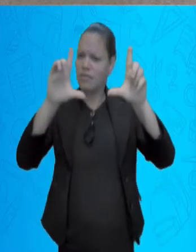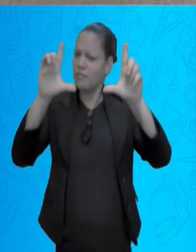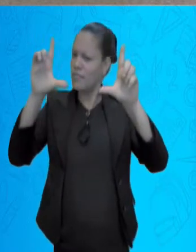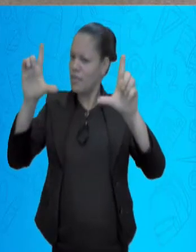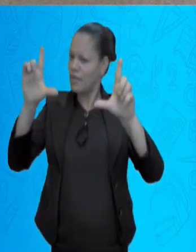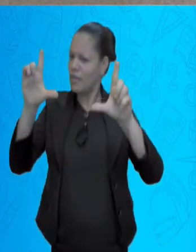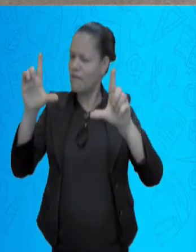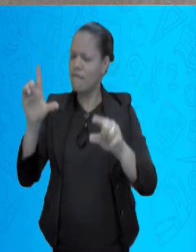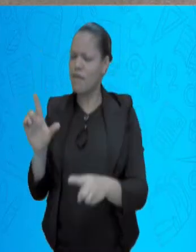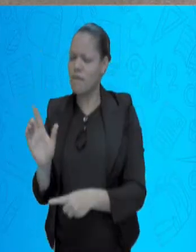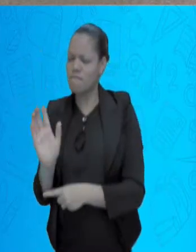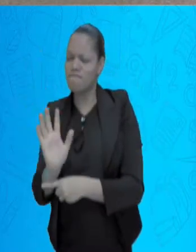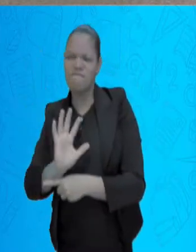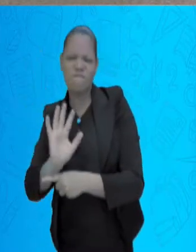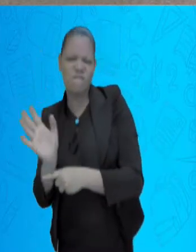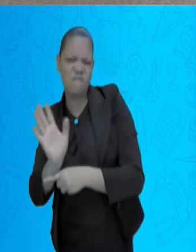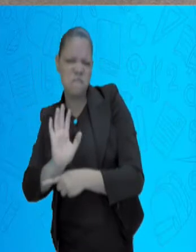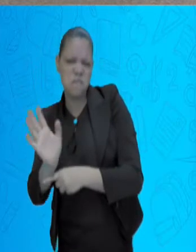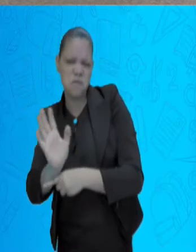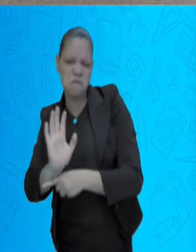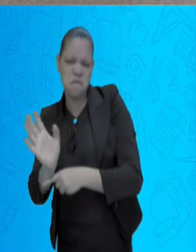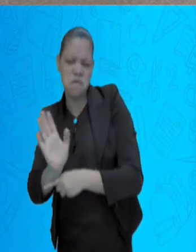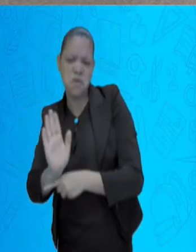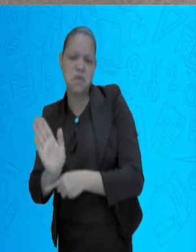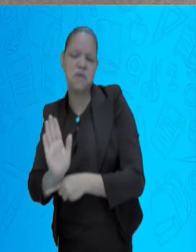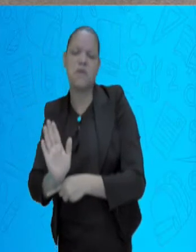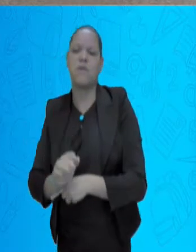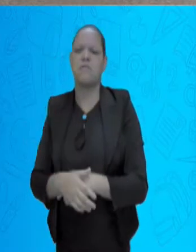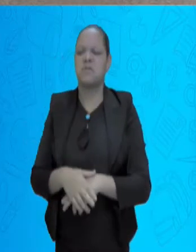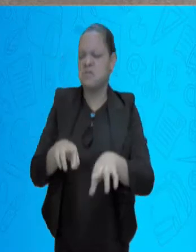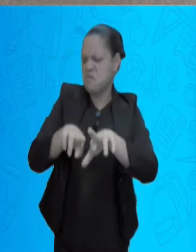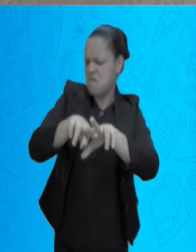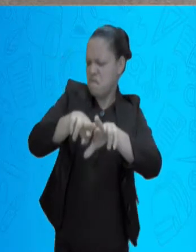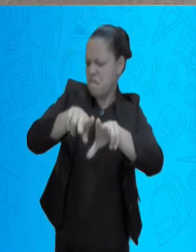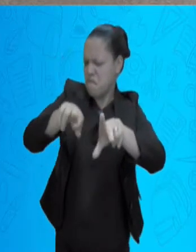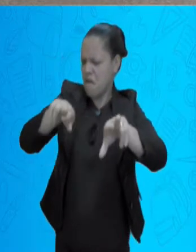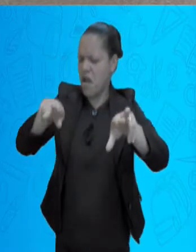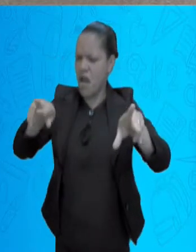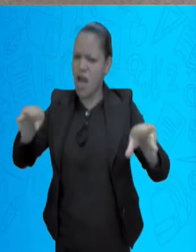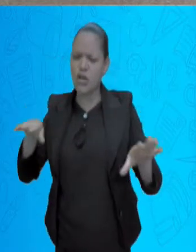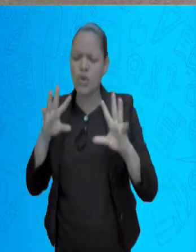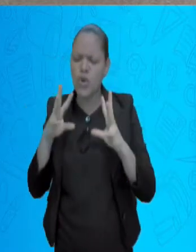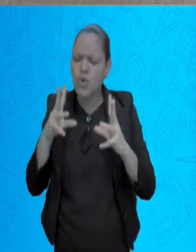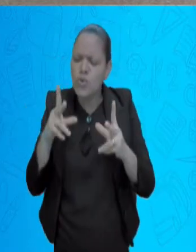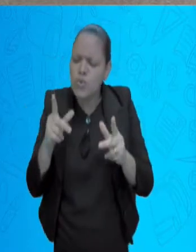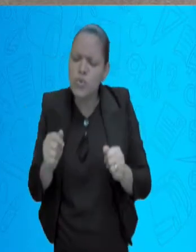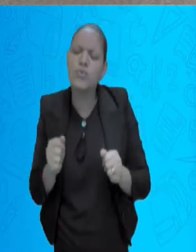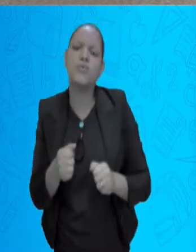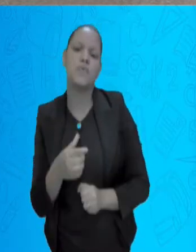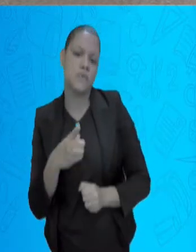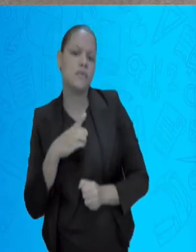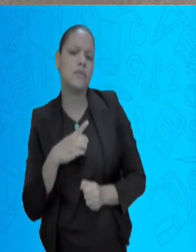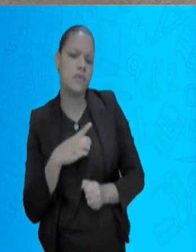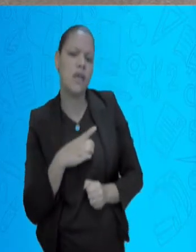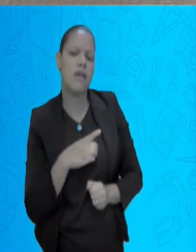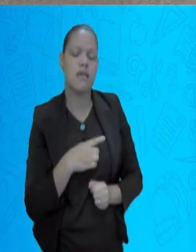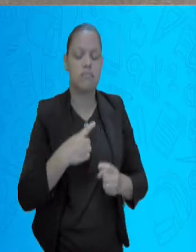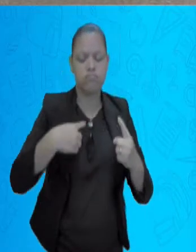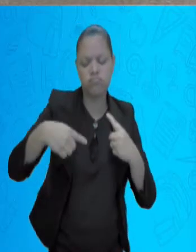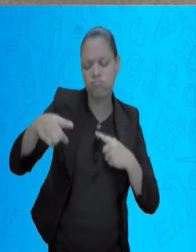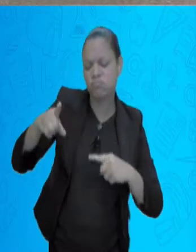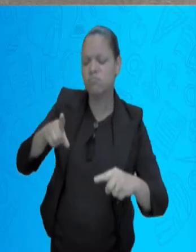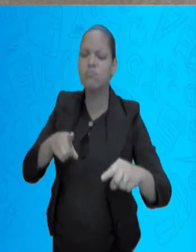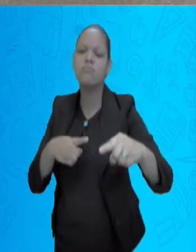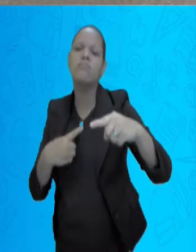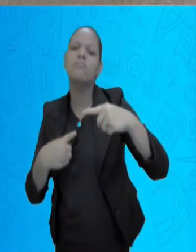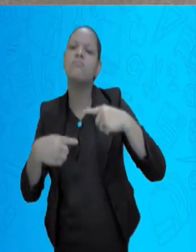de suspense, todos eles têm o fundo musical da orquestra. A orquestra